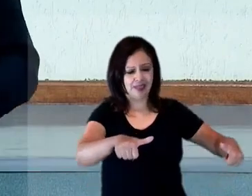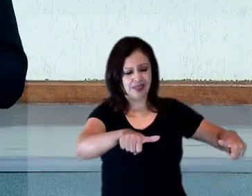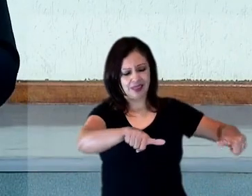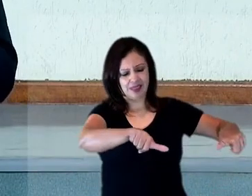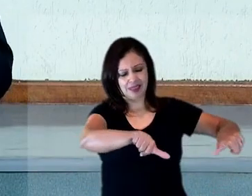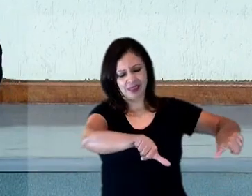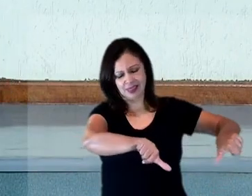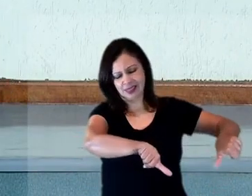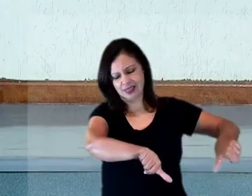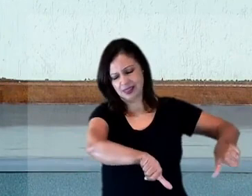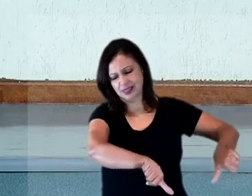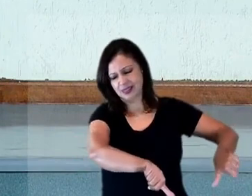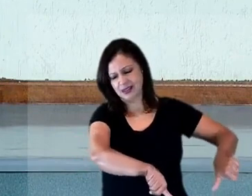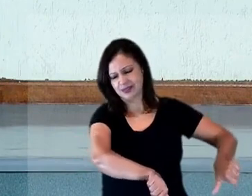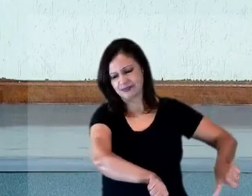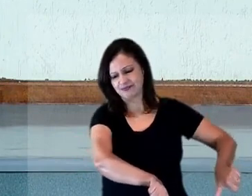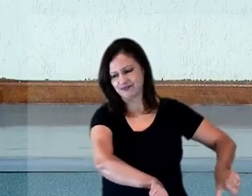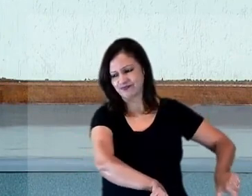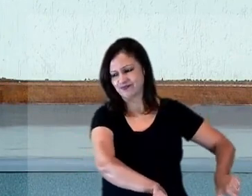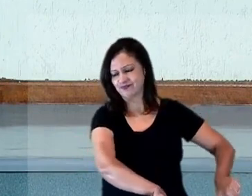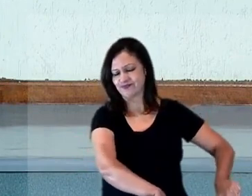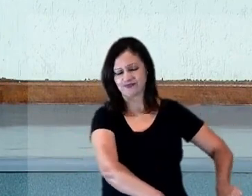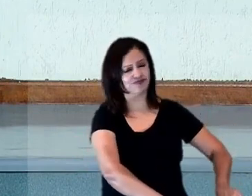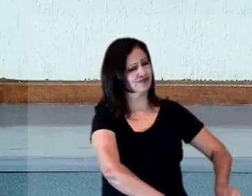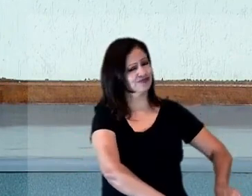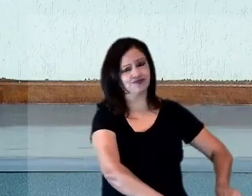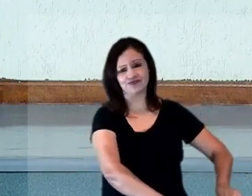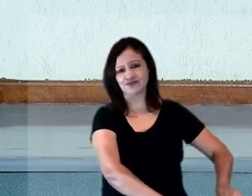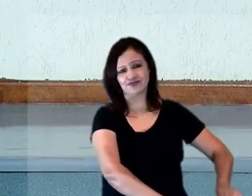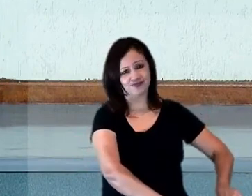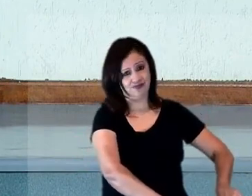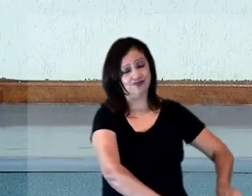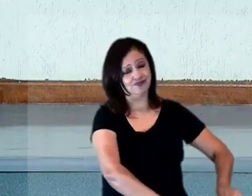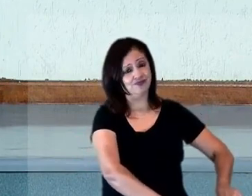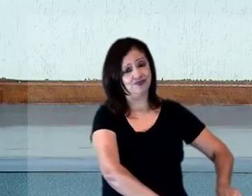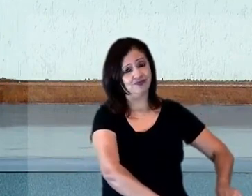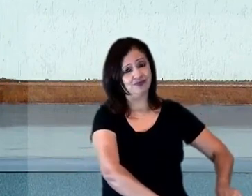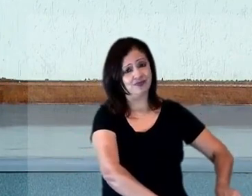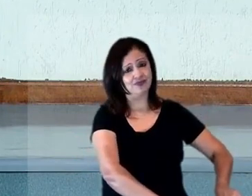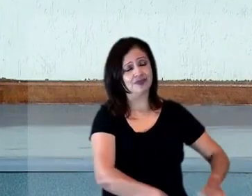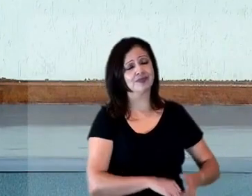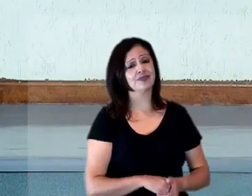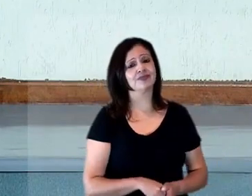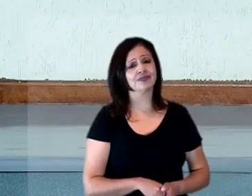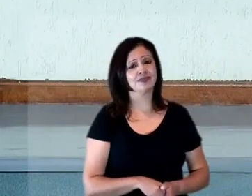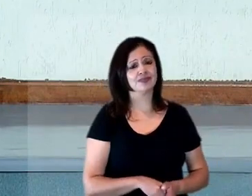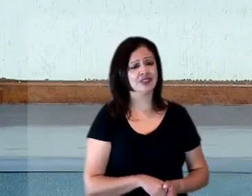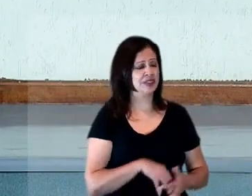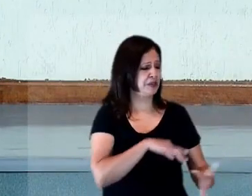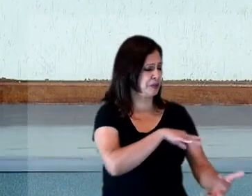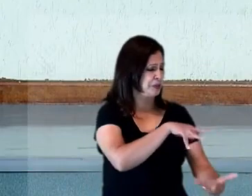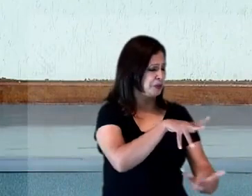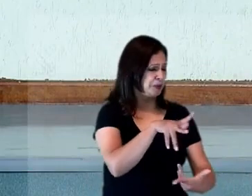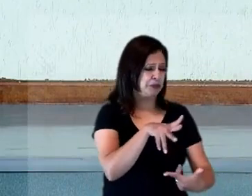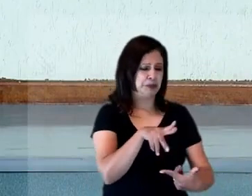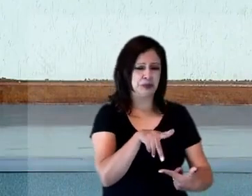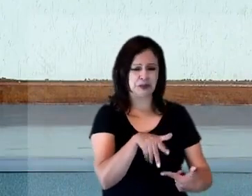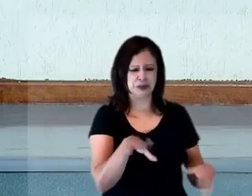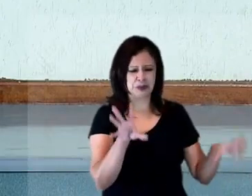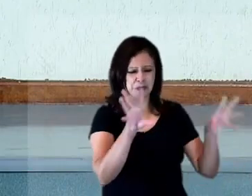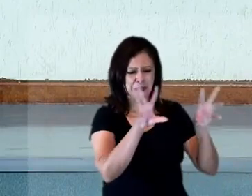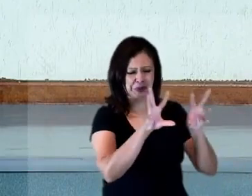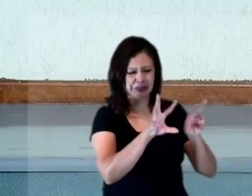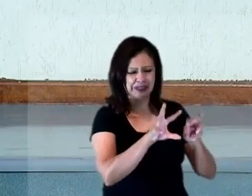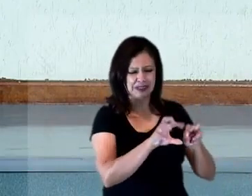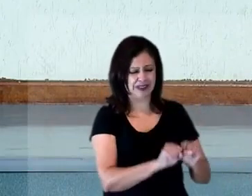mais anda e continua caminhando a passos largos para a destruição, para a escuridão, para o